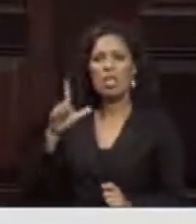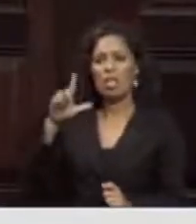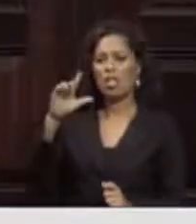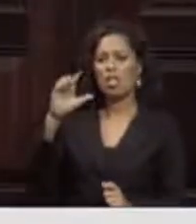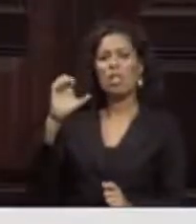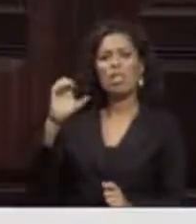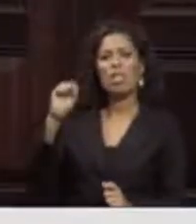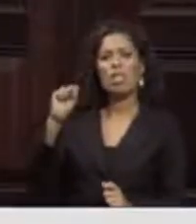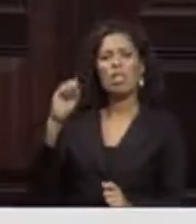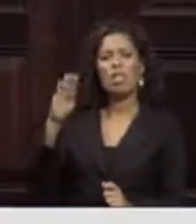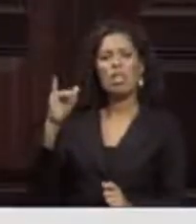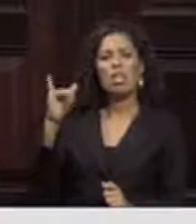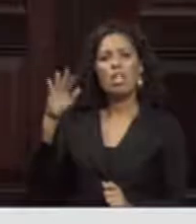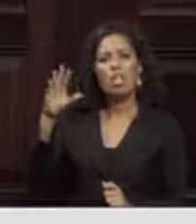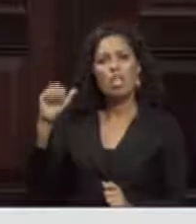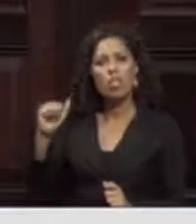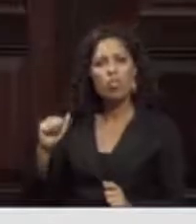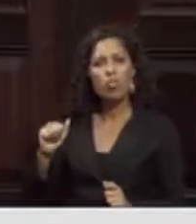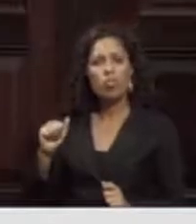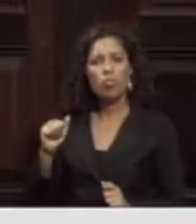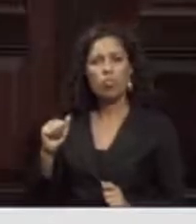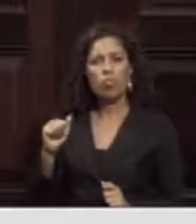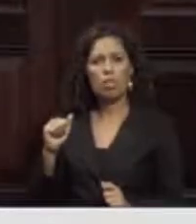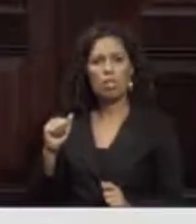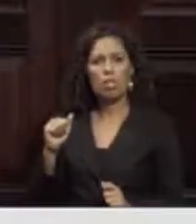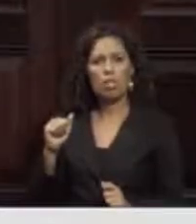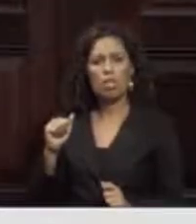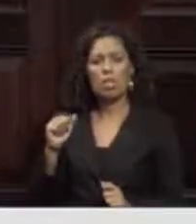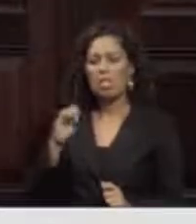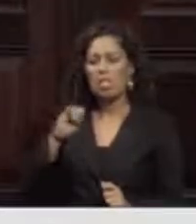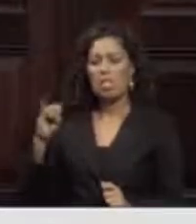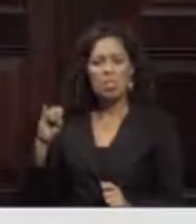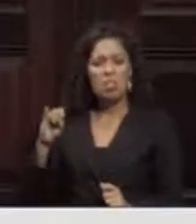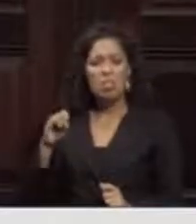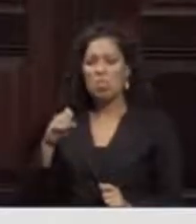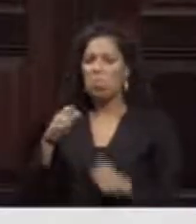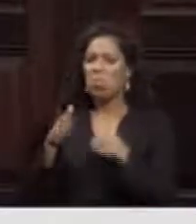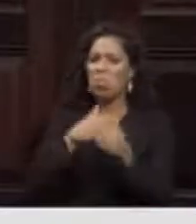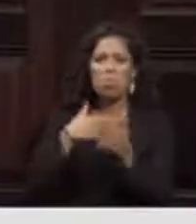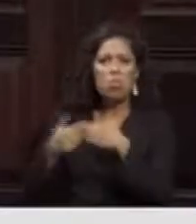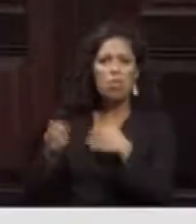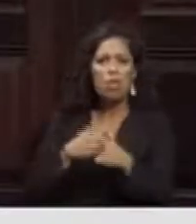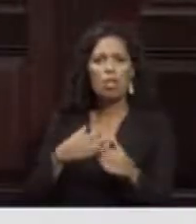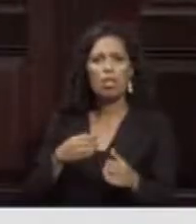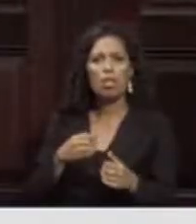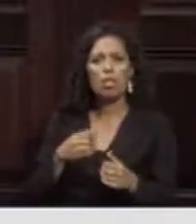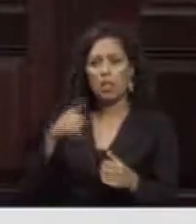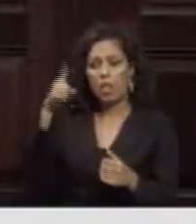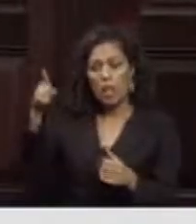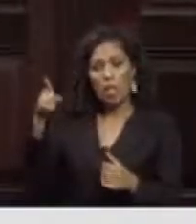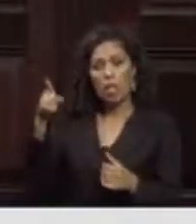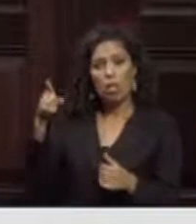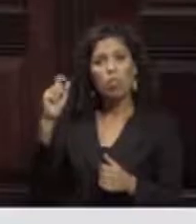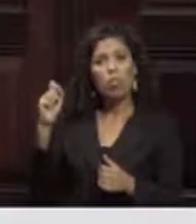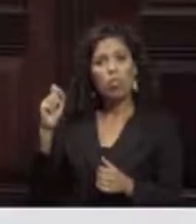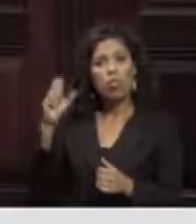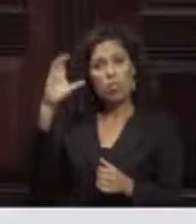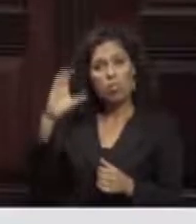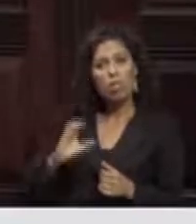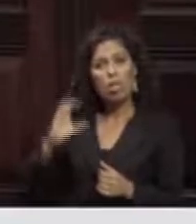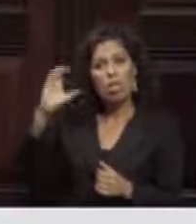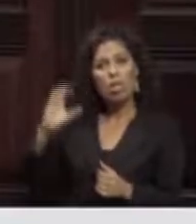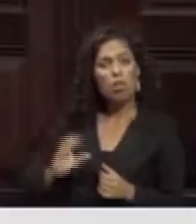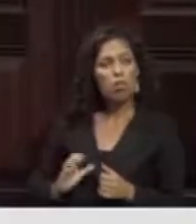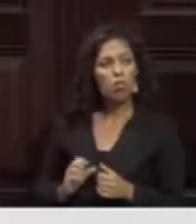direito sim à afirmação da cidadania. Tem direito sim a circular em todo e qualquer espaço, afirmando a sua